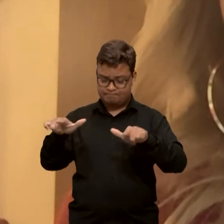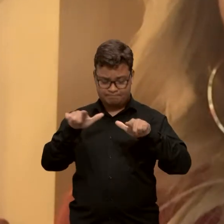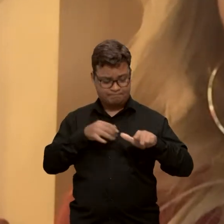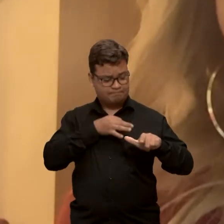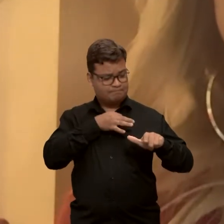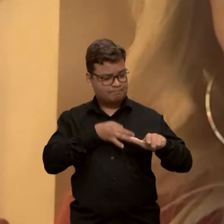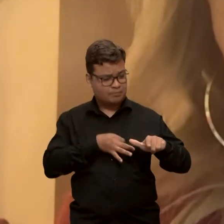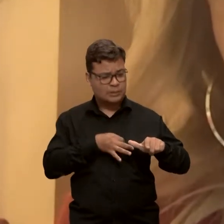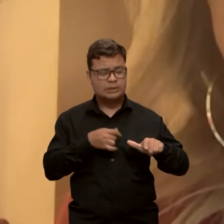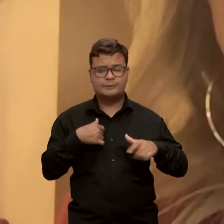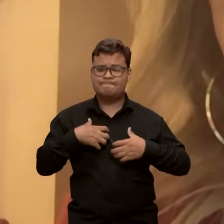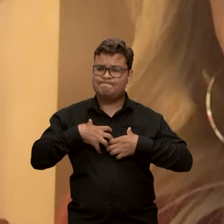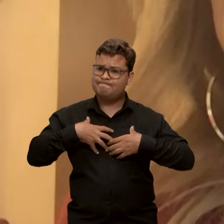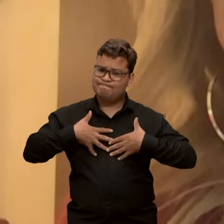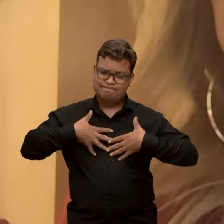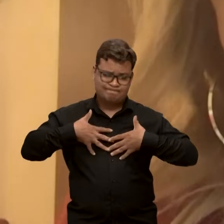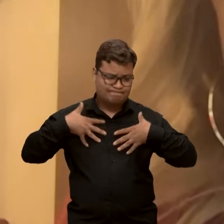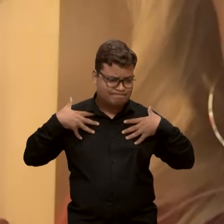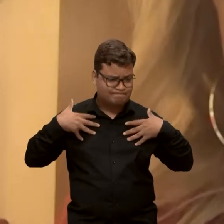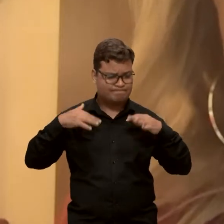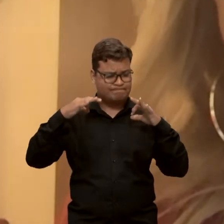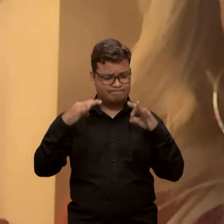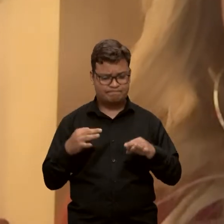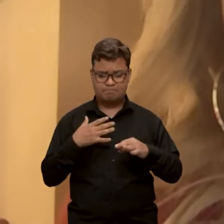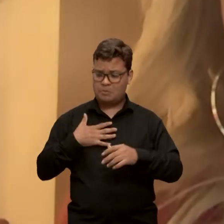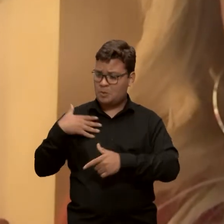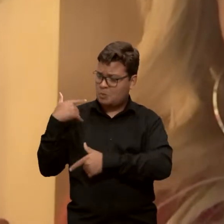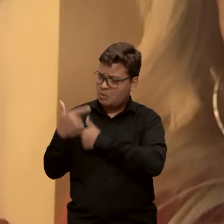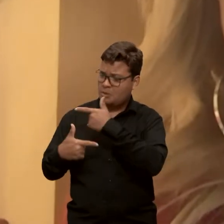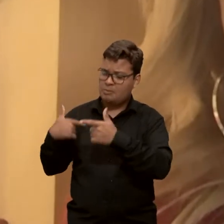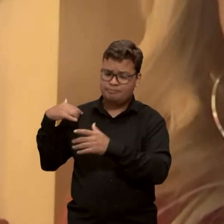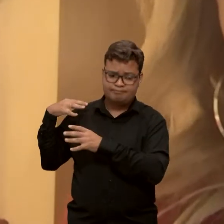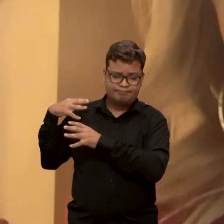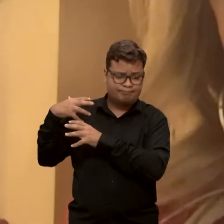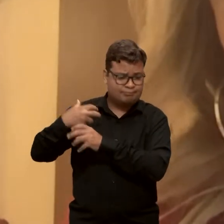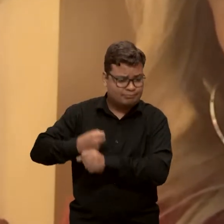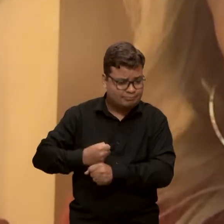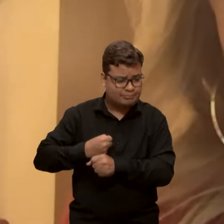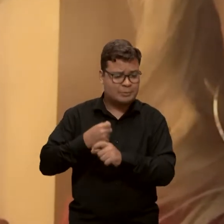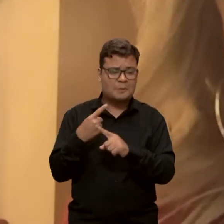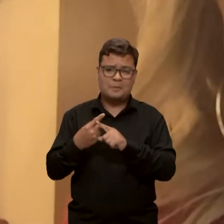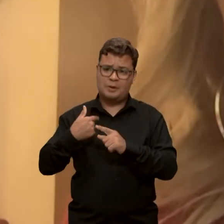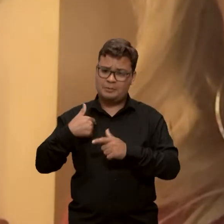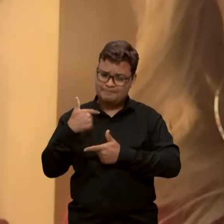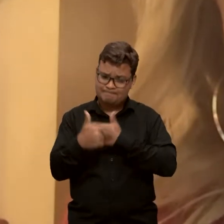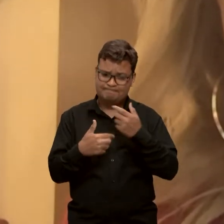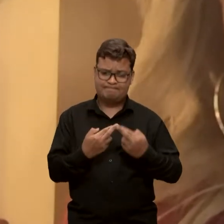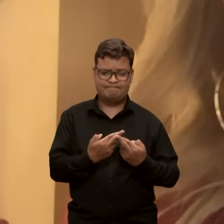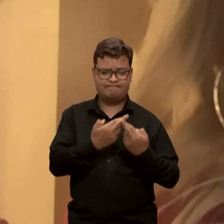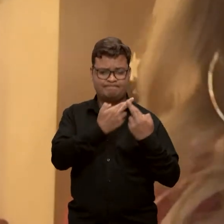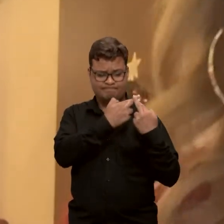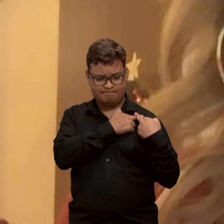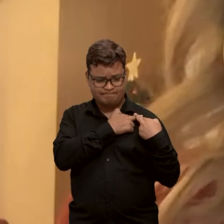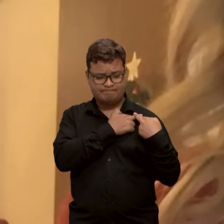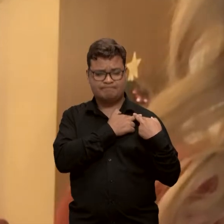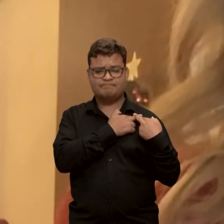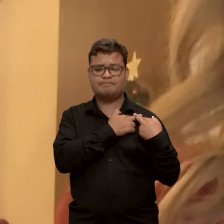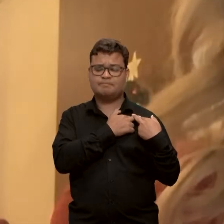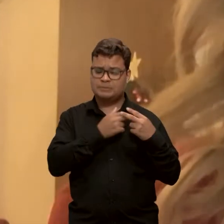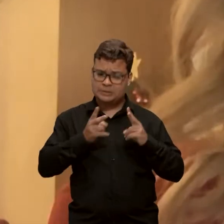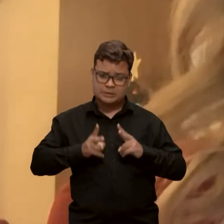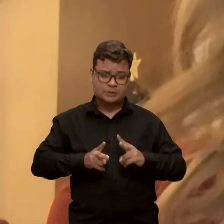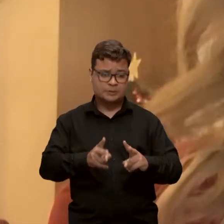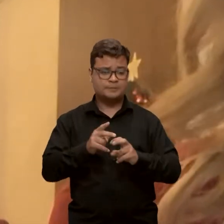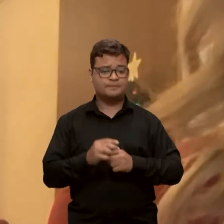assim, muito honrada, todo esse meu trabalho, que eu sempre fiz com muita responsabilidade, com muito carinho, e